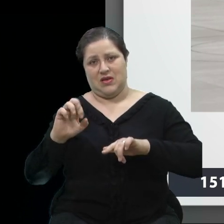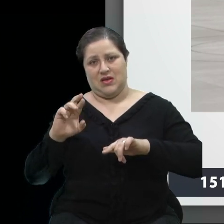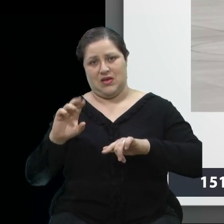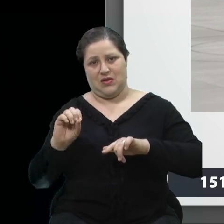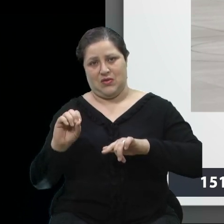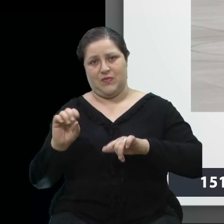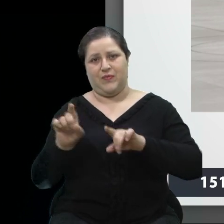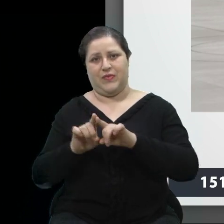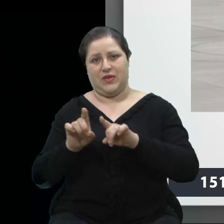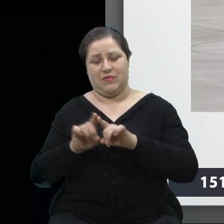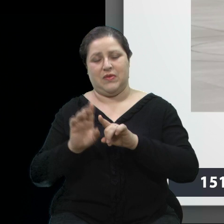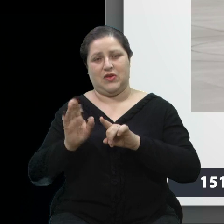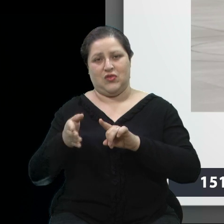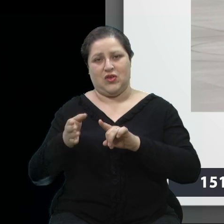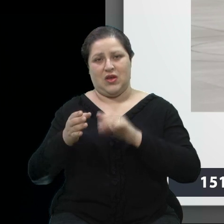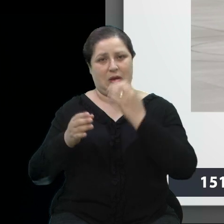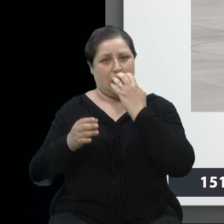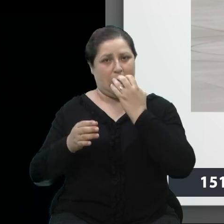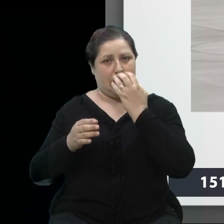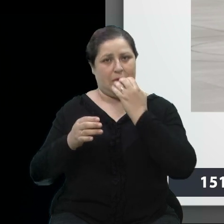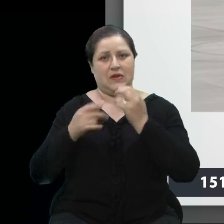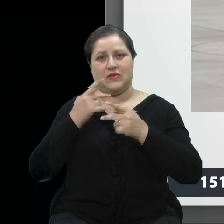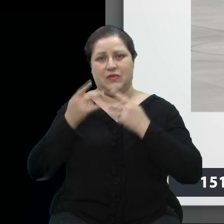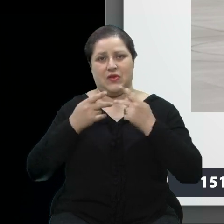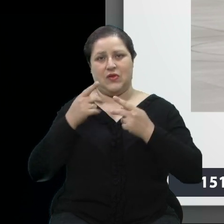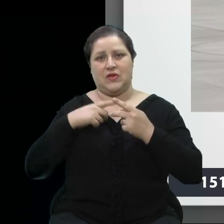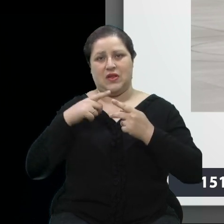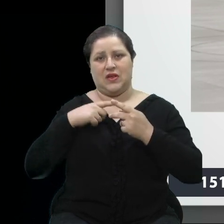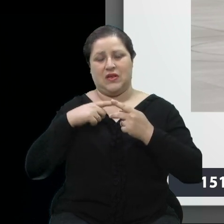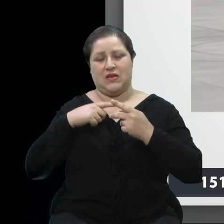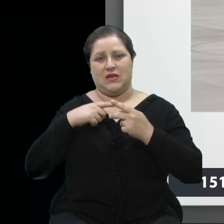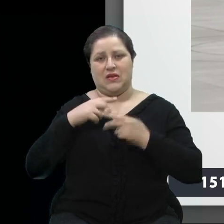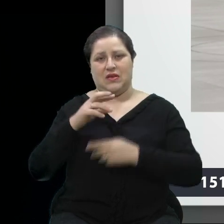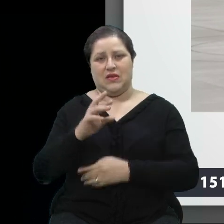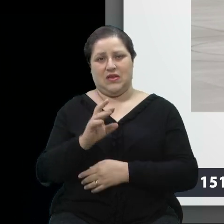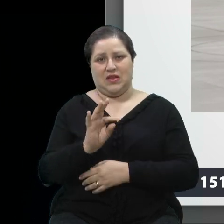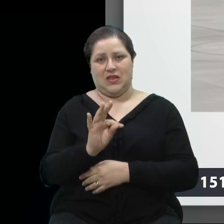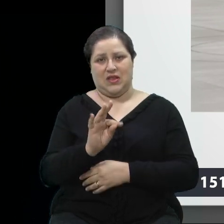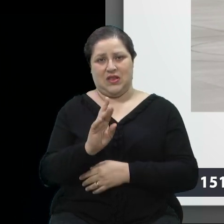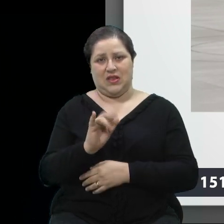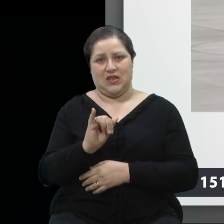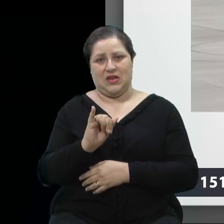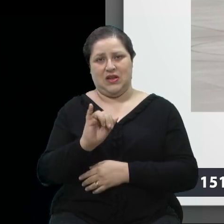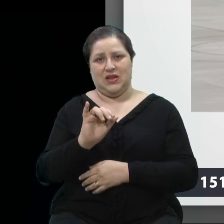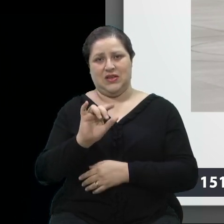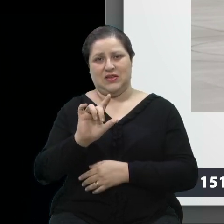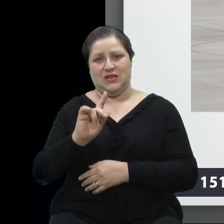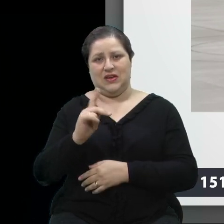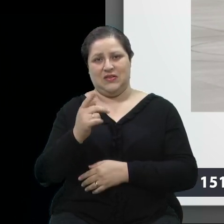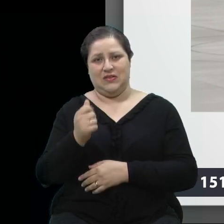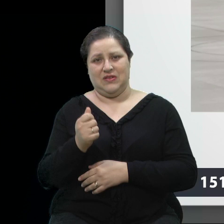Trilhas e Montanhas, que também muita gente veio de vários estados para praticar. Eu estive visitando